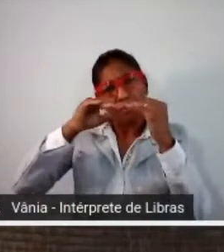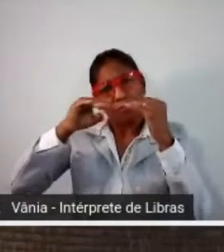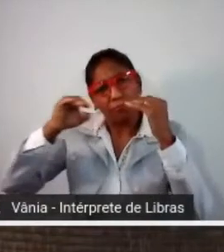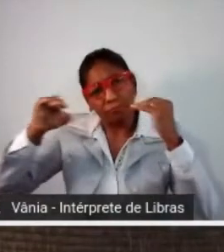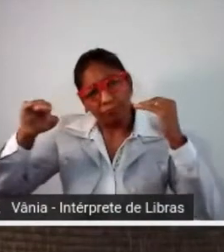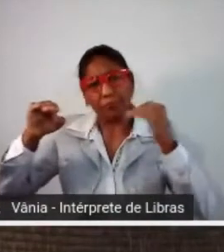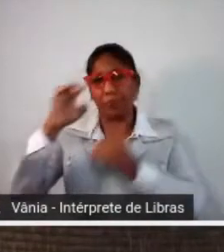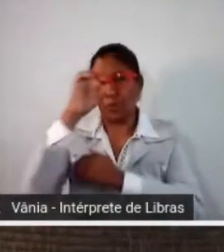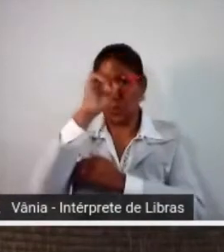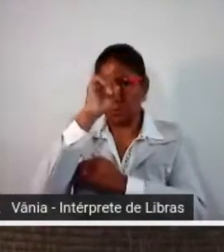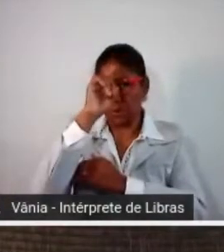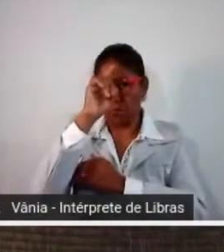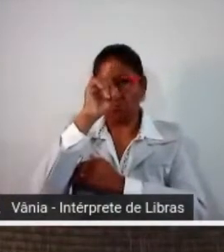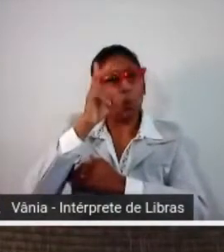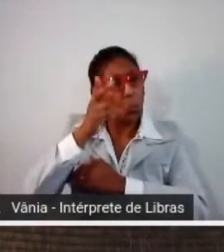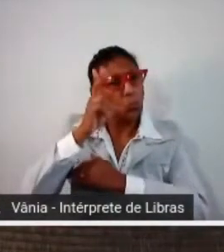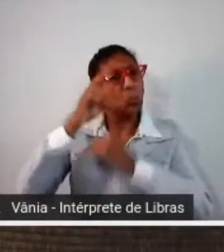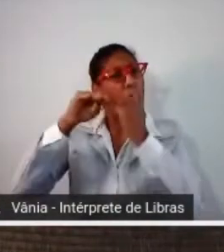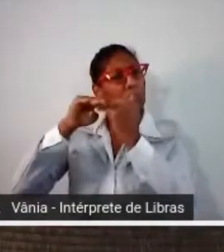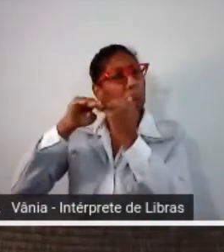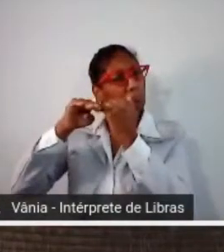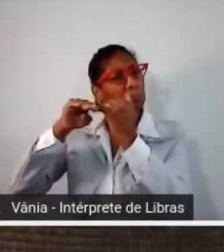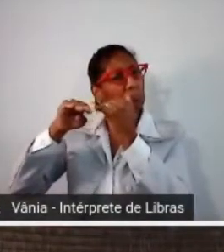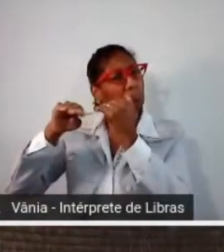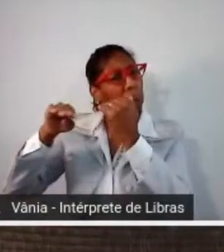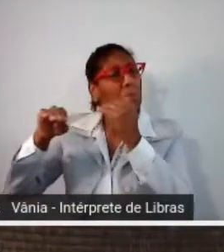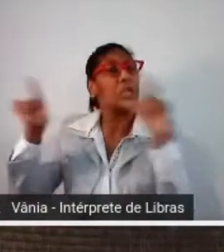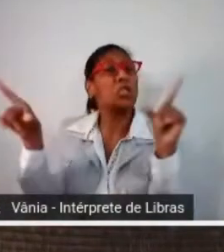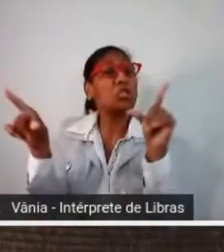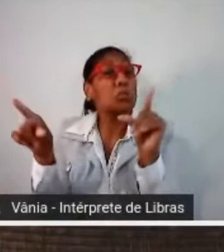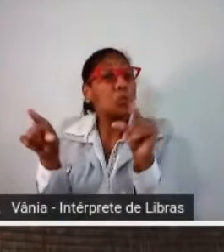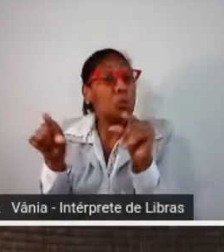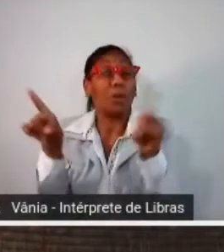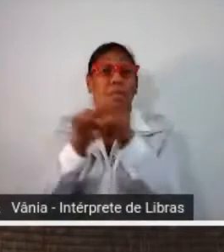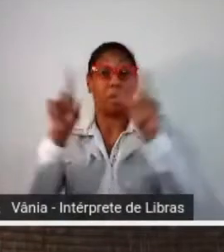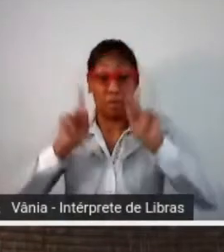hospitalizações, são ali já num nível bastante baixo de casos ativos sobre recuperados,